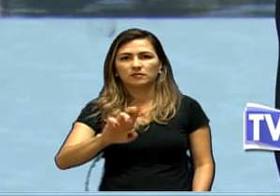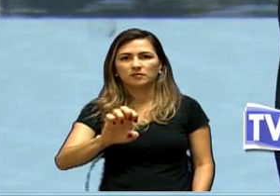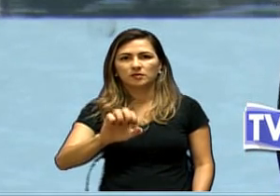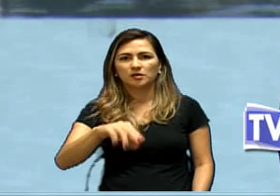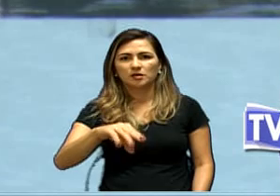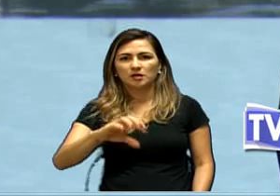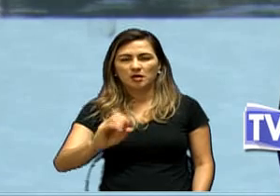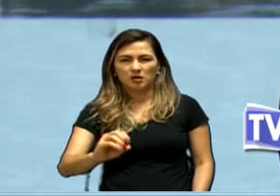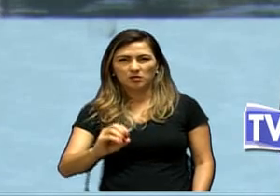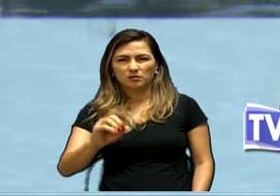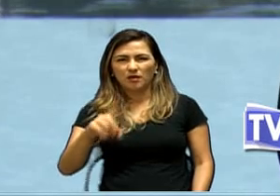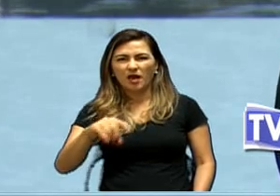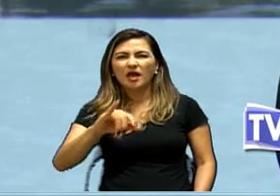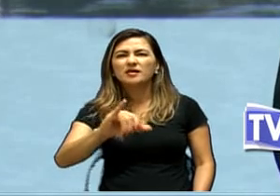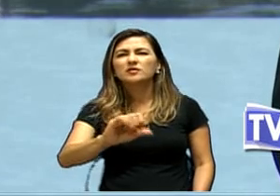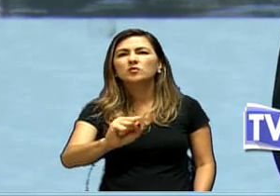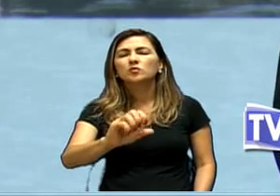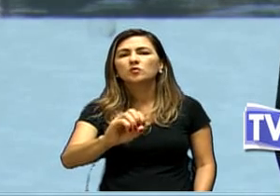que é conhecido